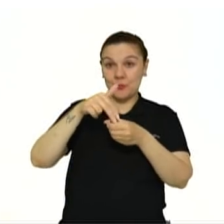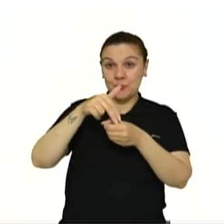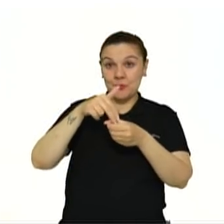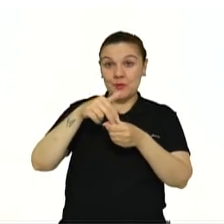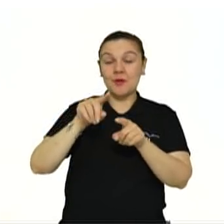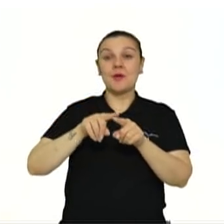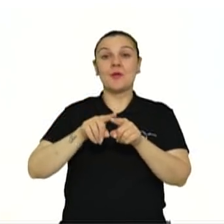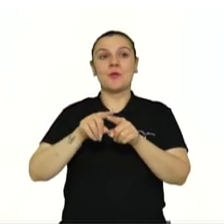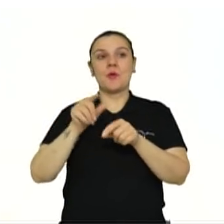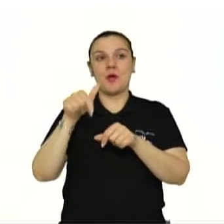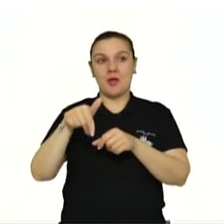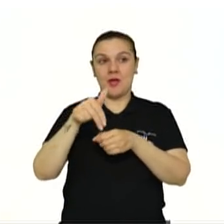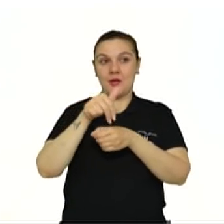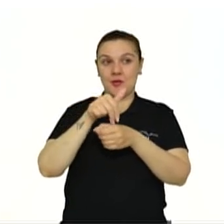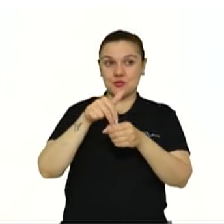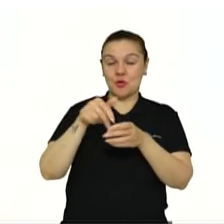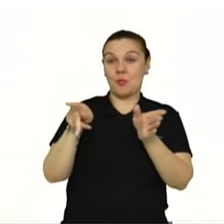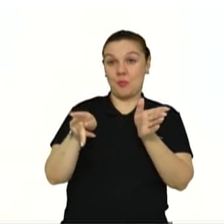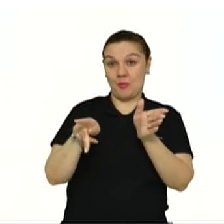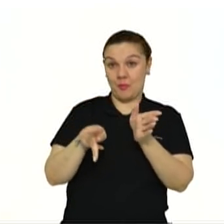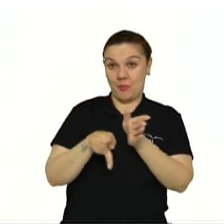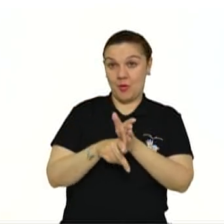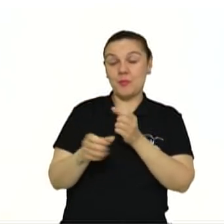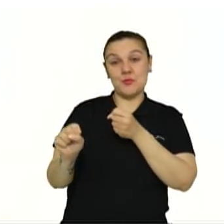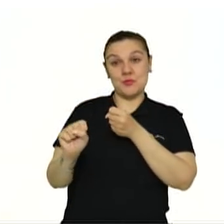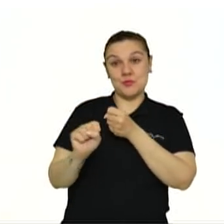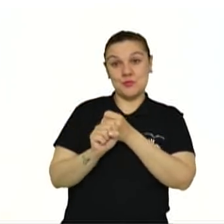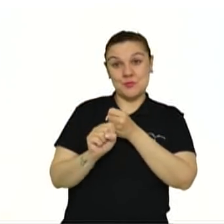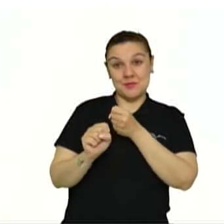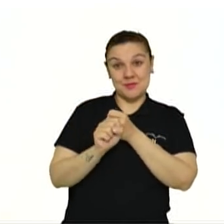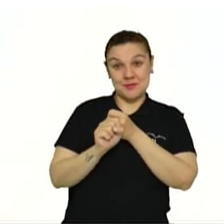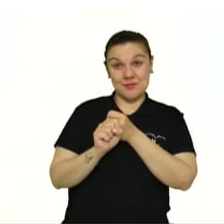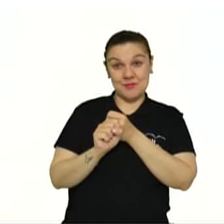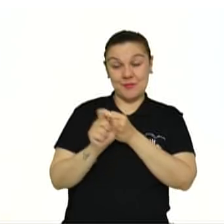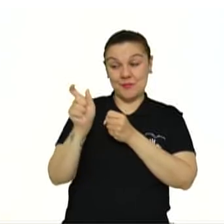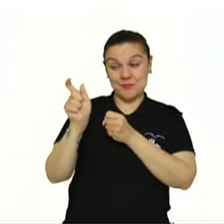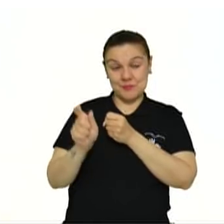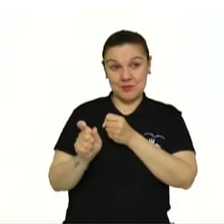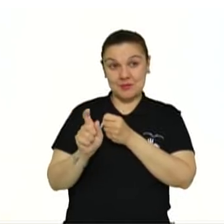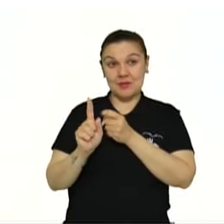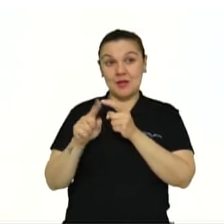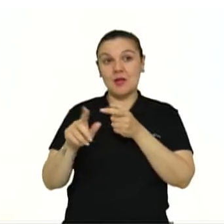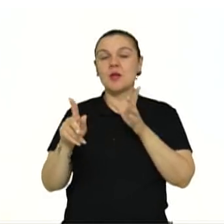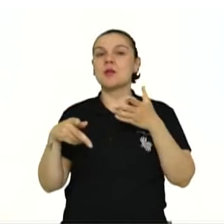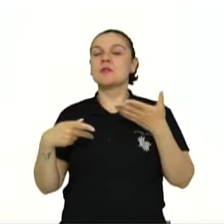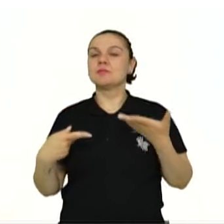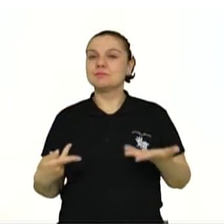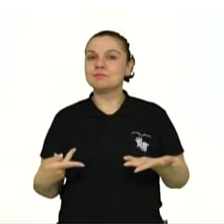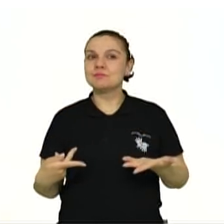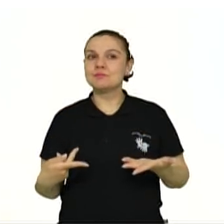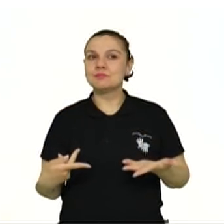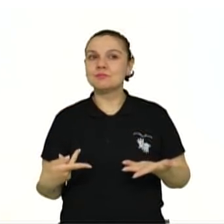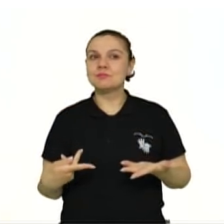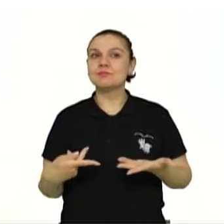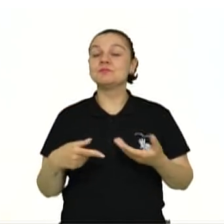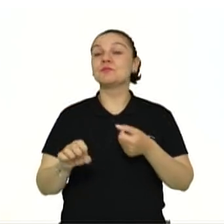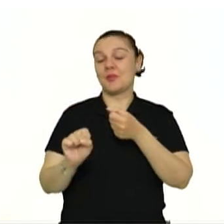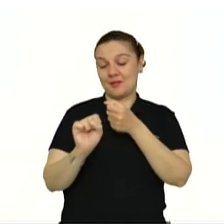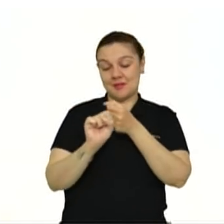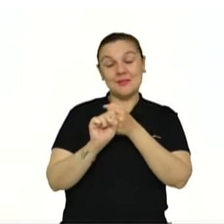a palavra que tem a característica de substantivo. Essa palavra ela pertence à classe